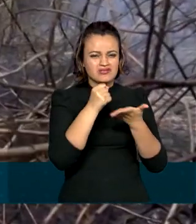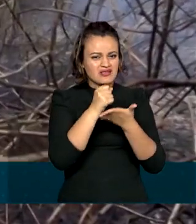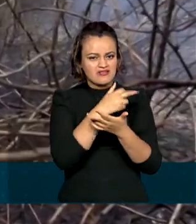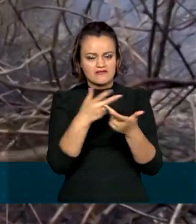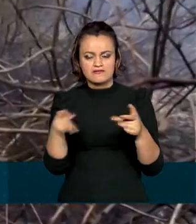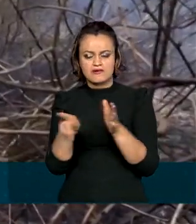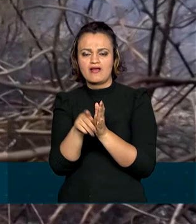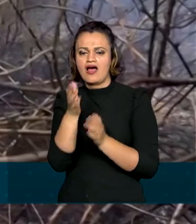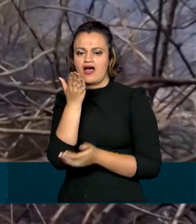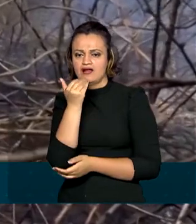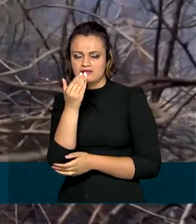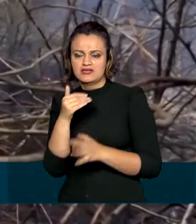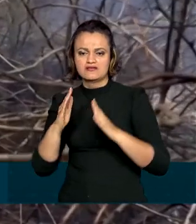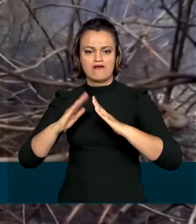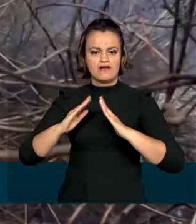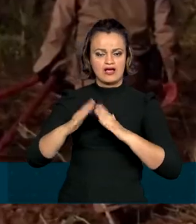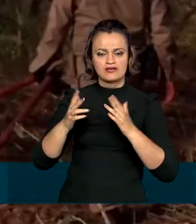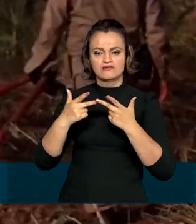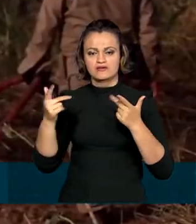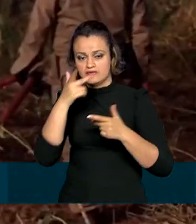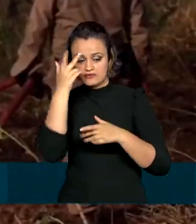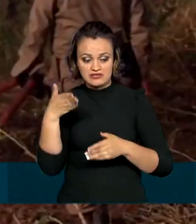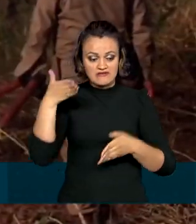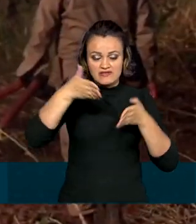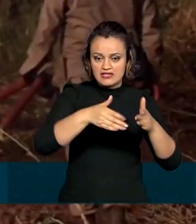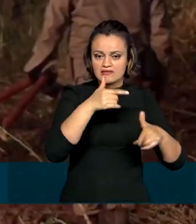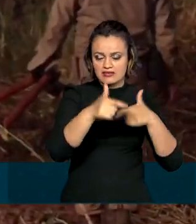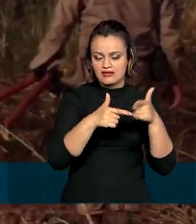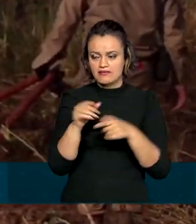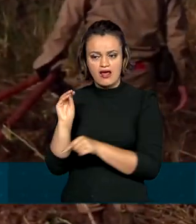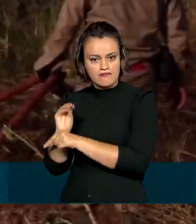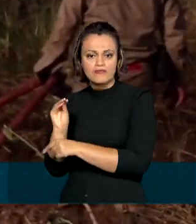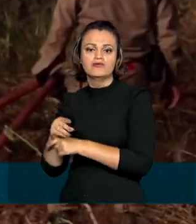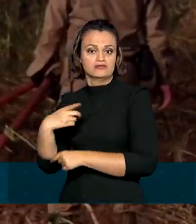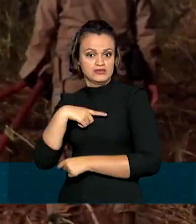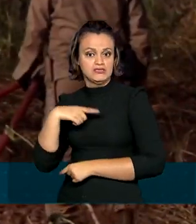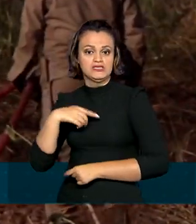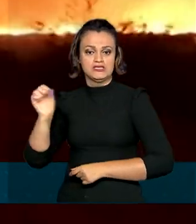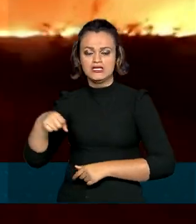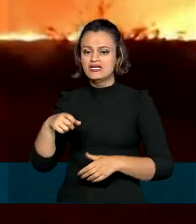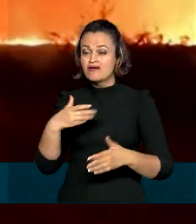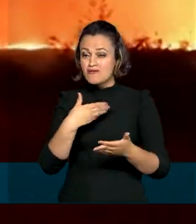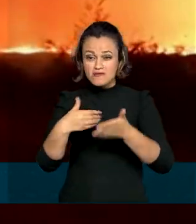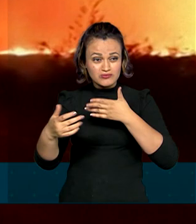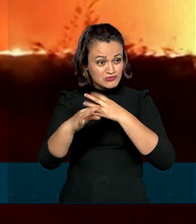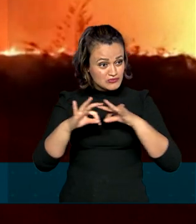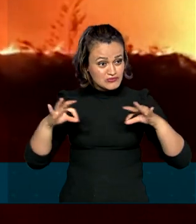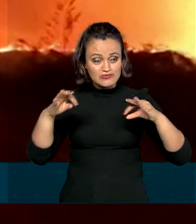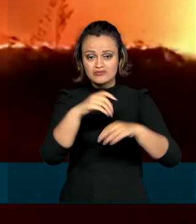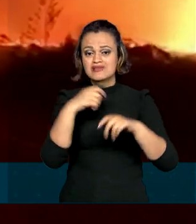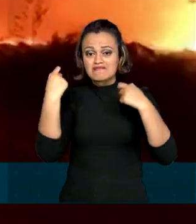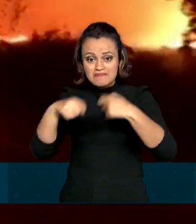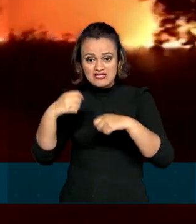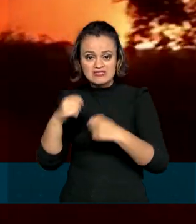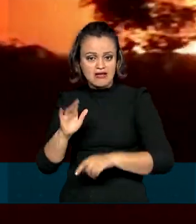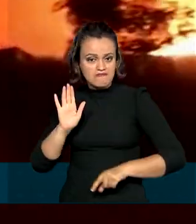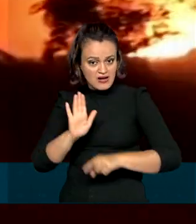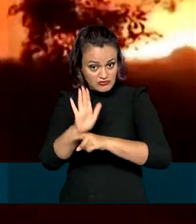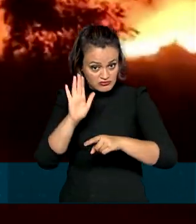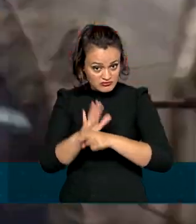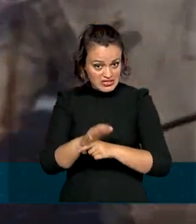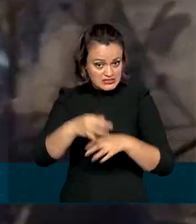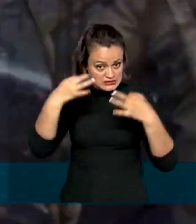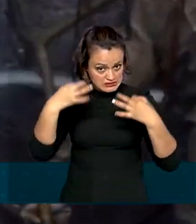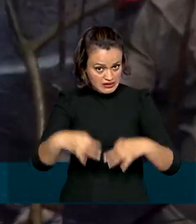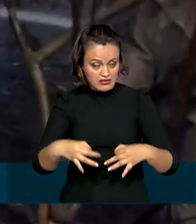alimentação para os trabalhadores do fogo, enfim, tudo aquilo que for possível, tudo aquilo que for necessário